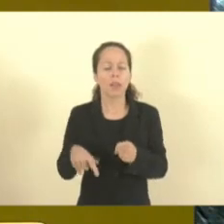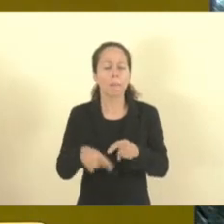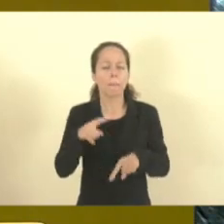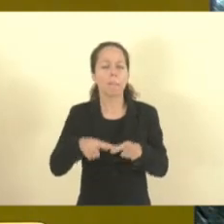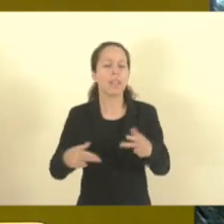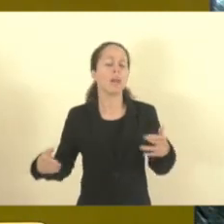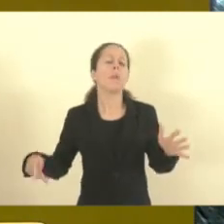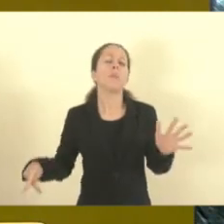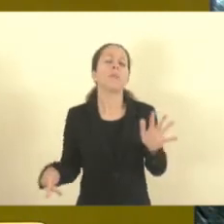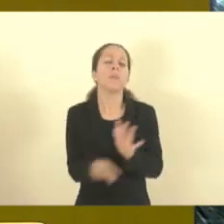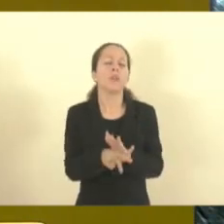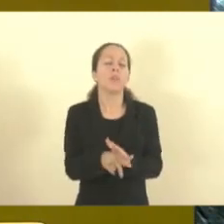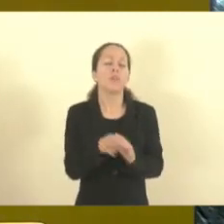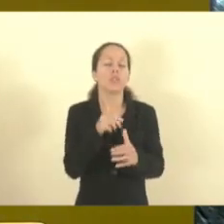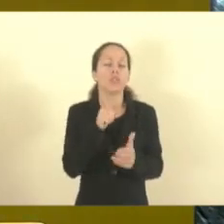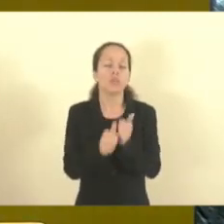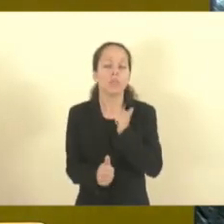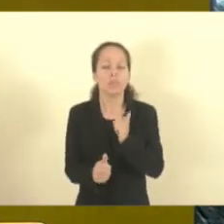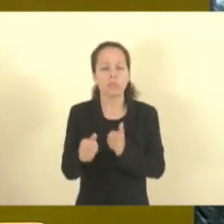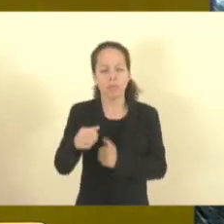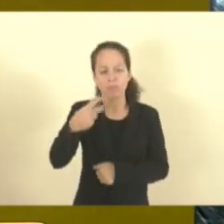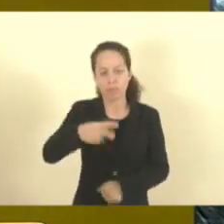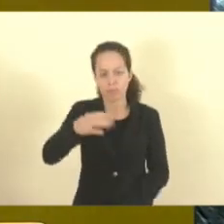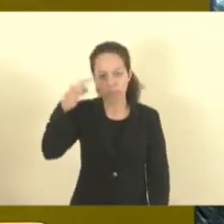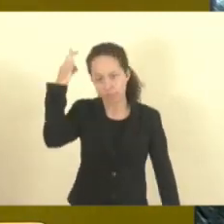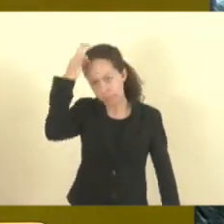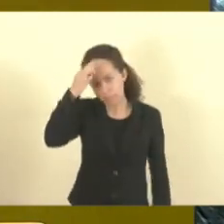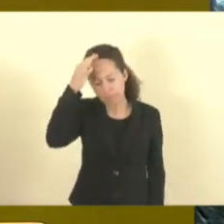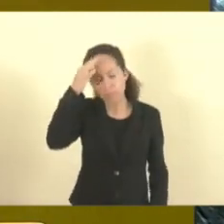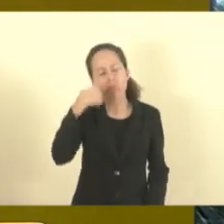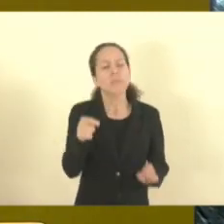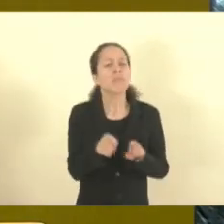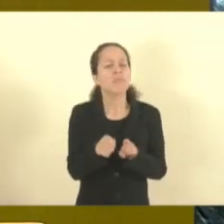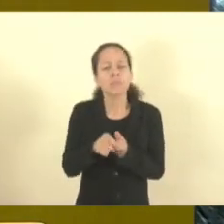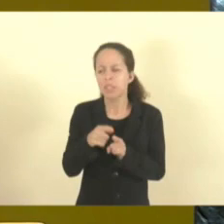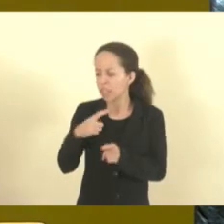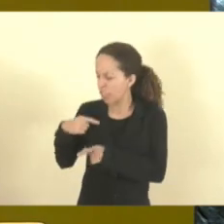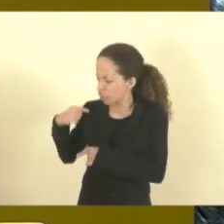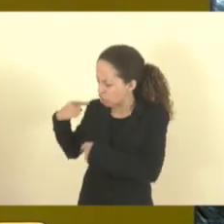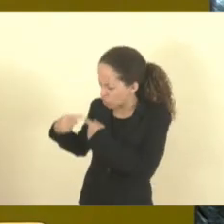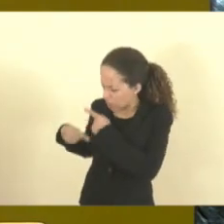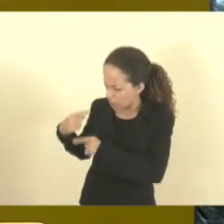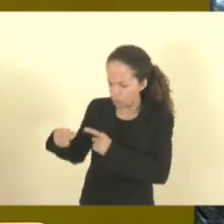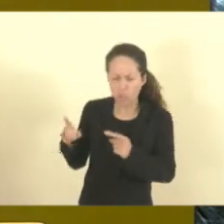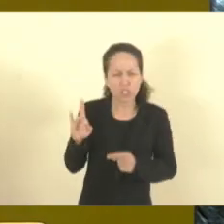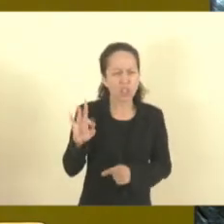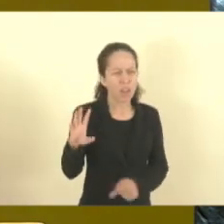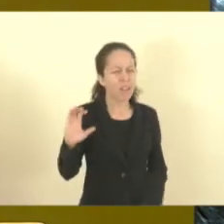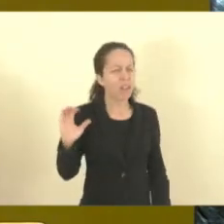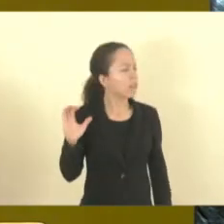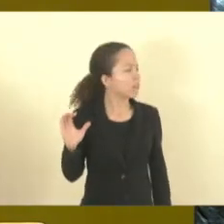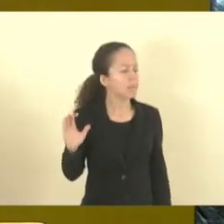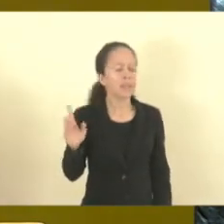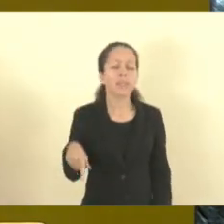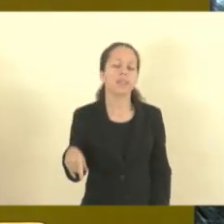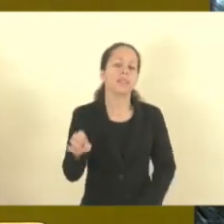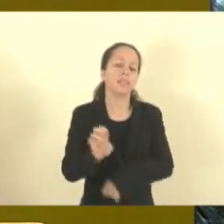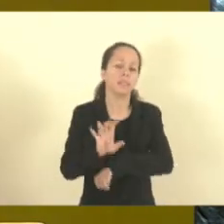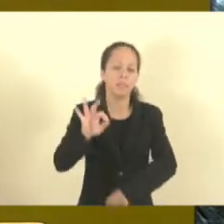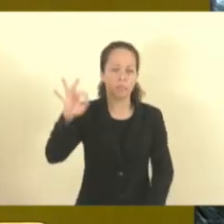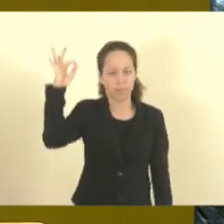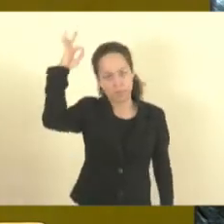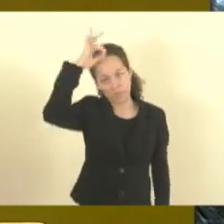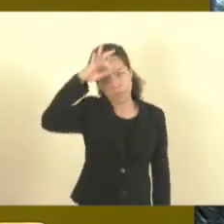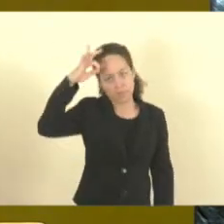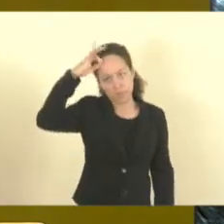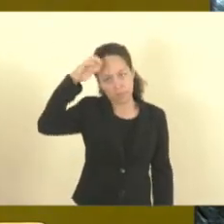capixaba, em defesa de formação de gerações inteiras, que diz respeito não só a Cariacica, diz respeito ao Espírito Santo, como muito bem